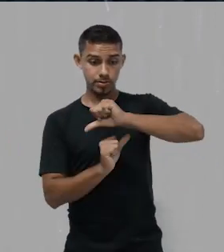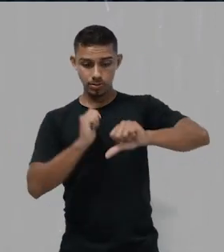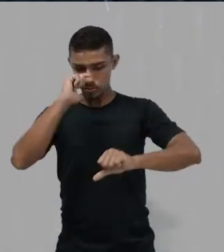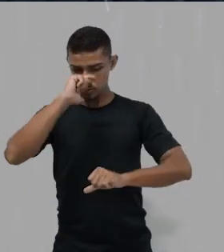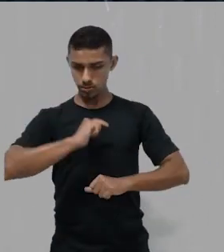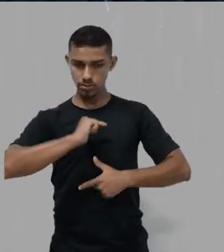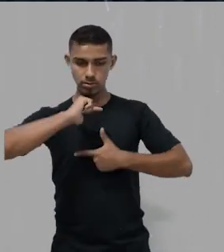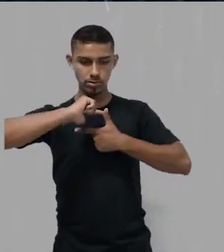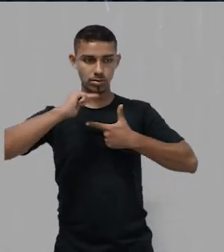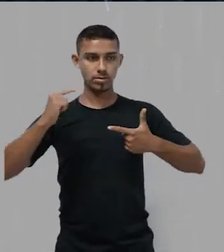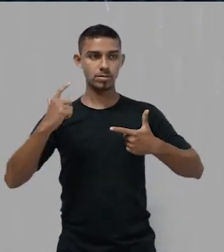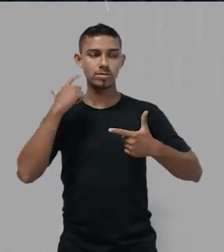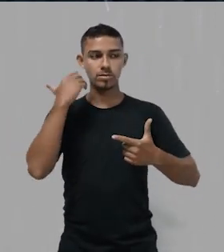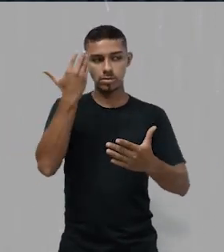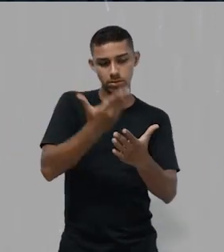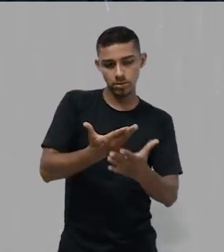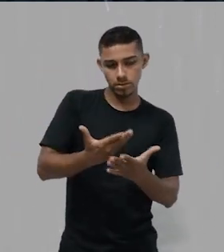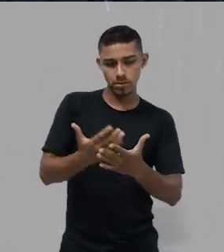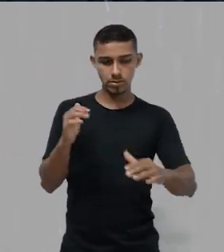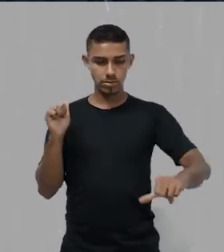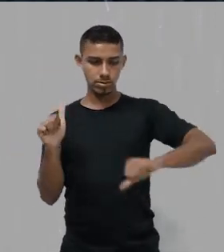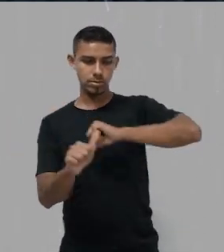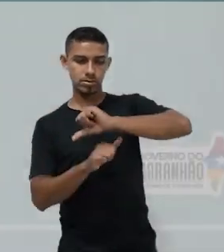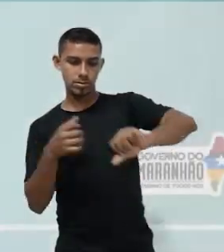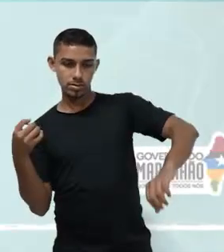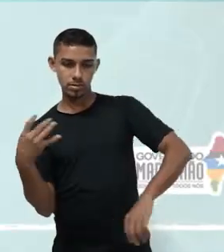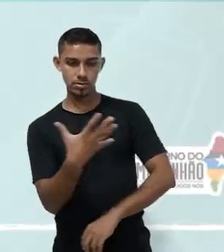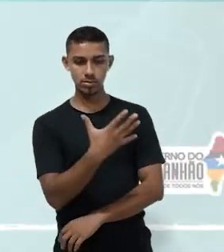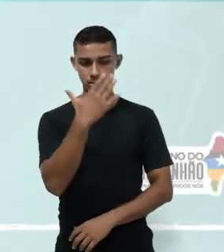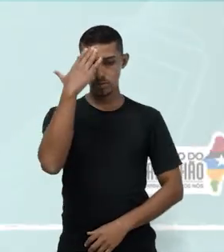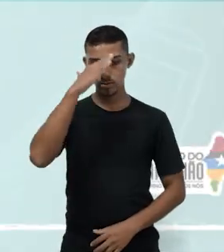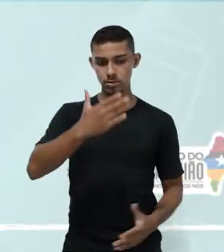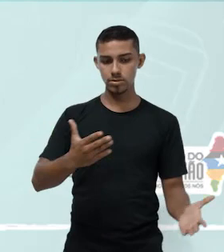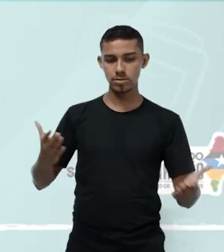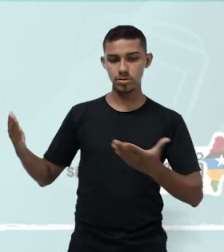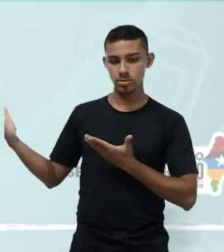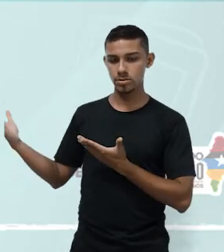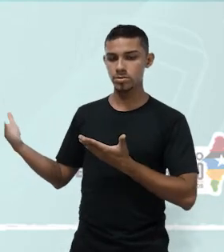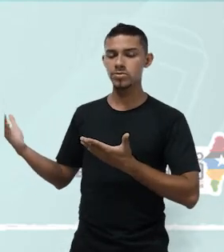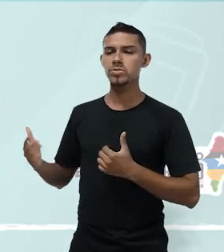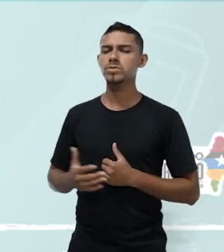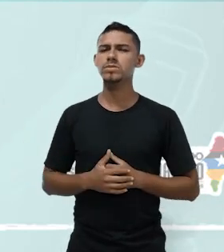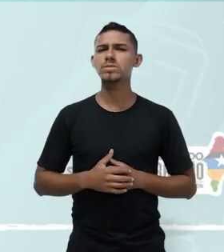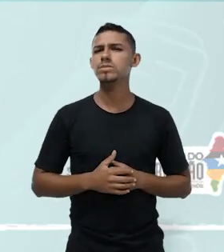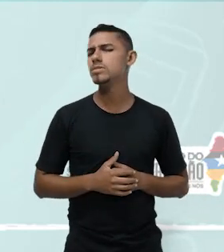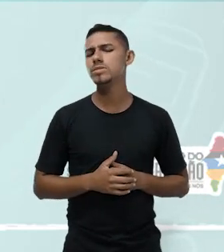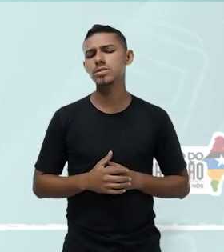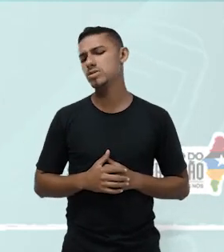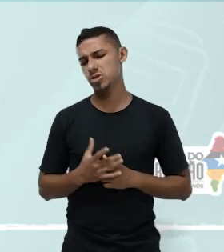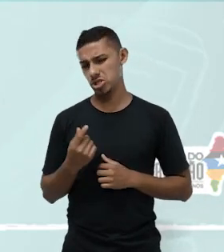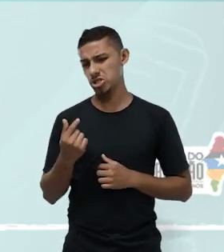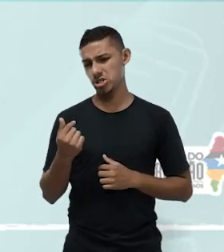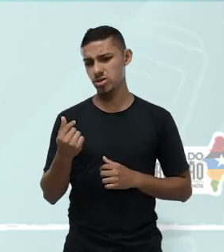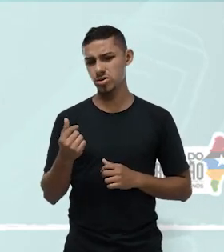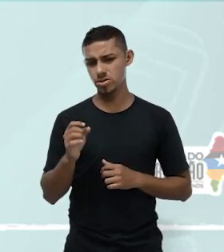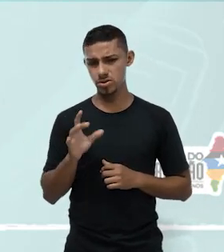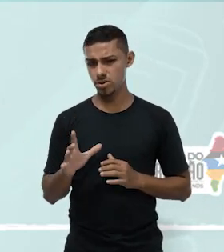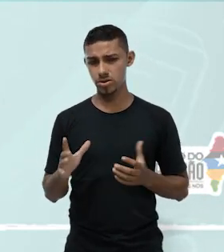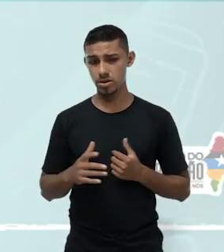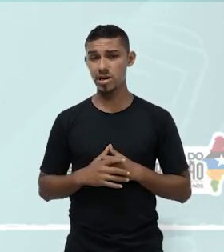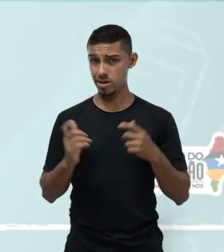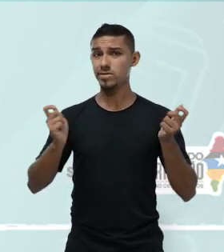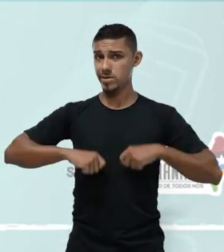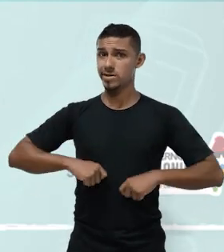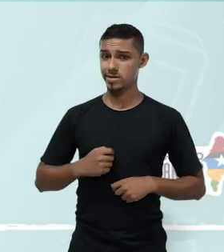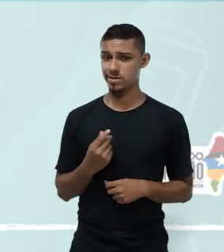modernizar para poder entender o que acontece. Pronto, bem aqui. Professor, o senhor está falando só de dinheiro? Pois é, a gente está precisando,